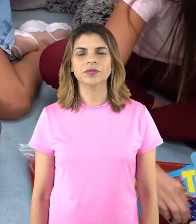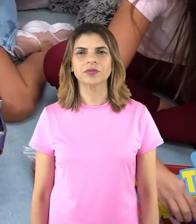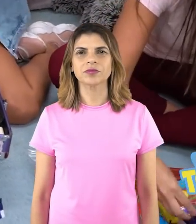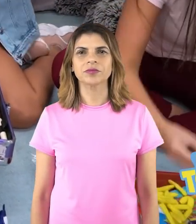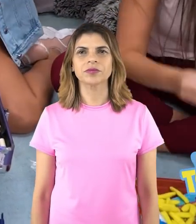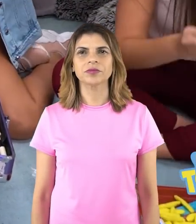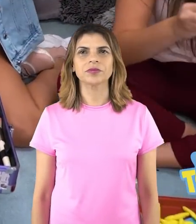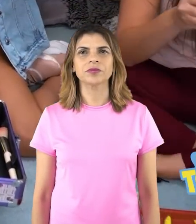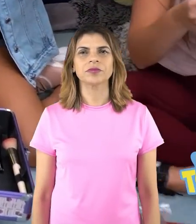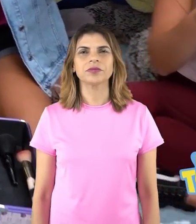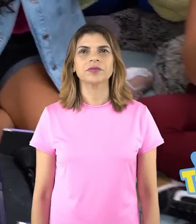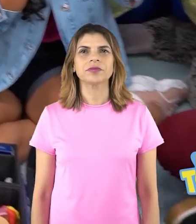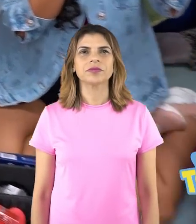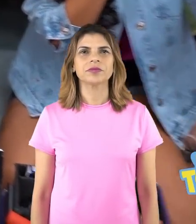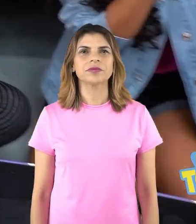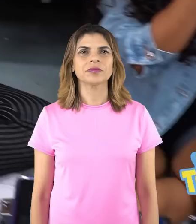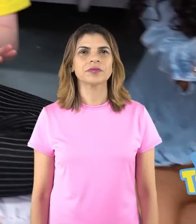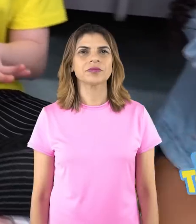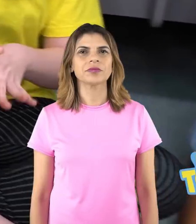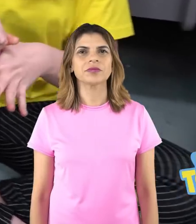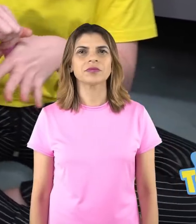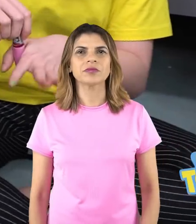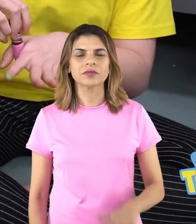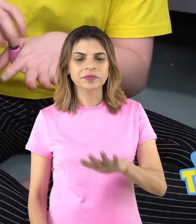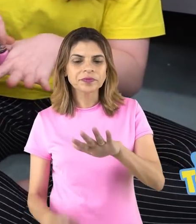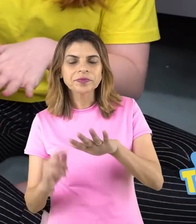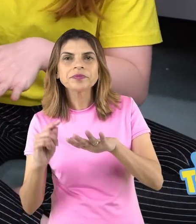ah essas meninas